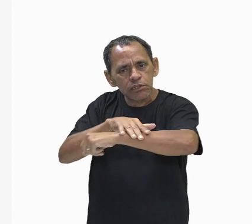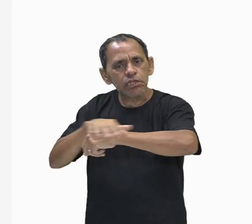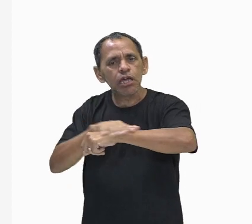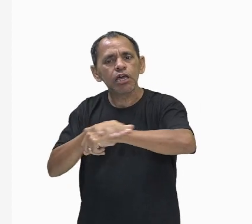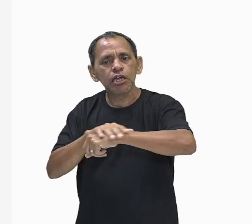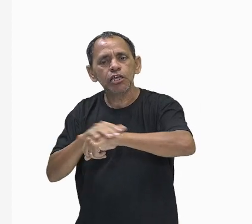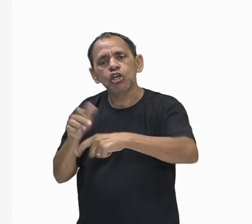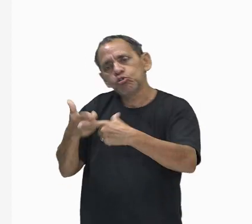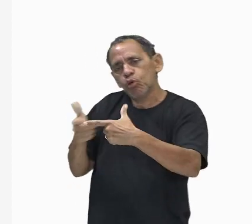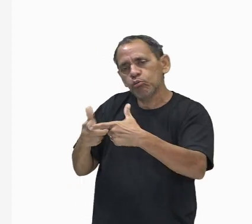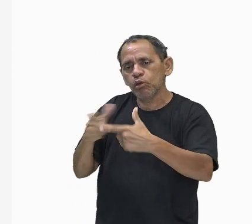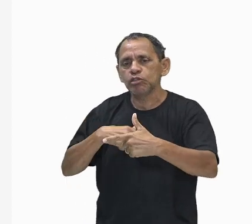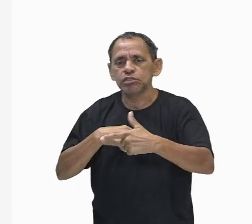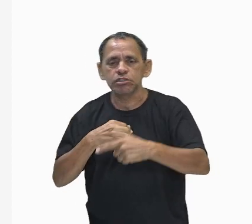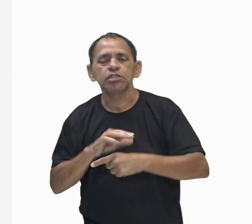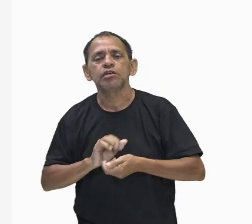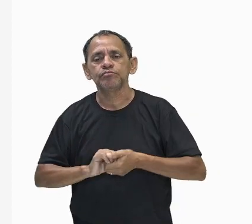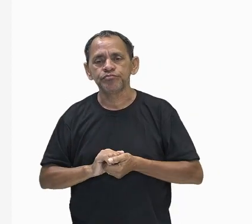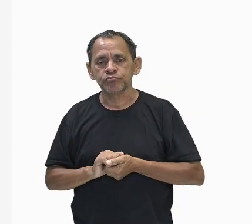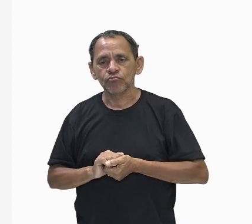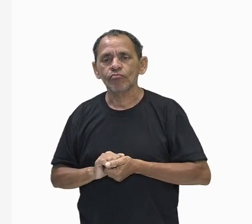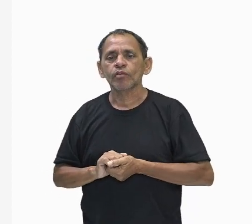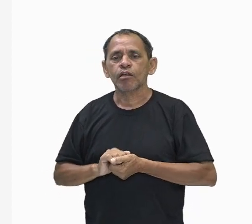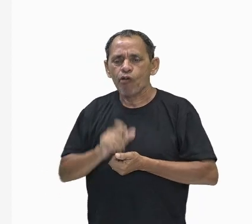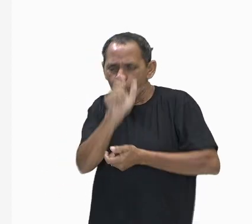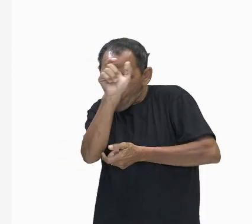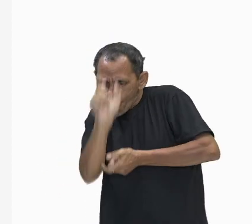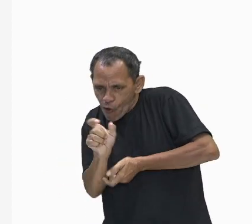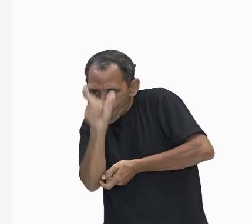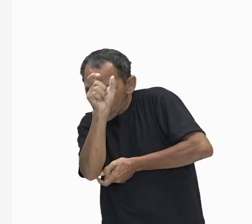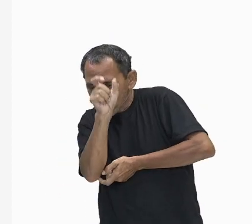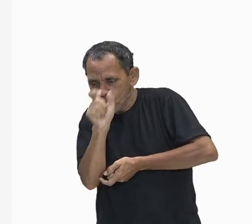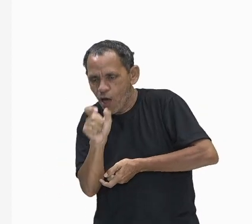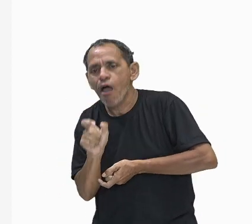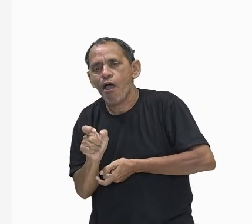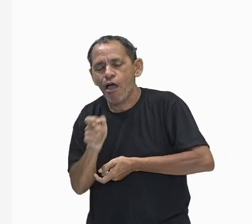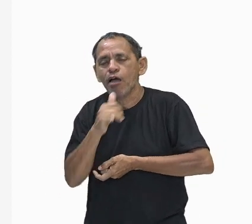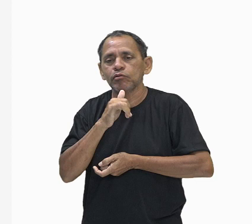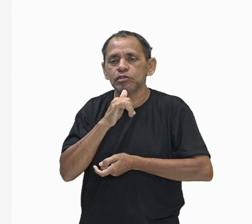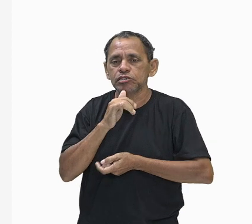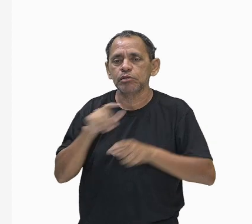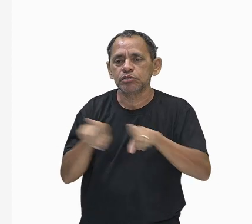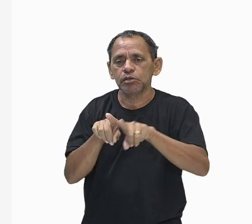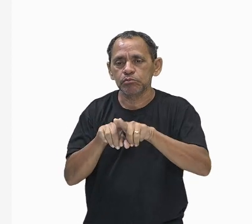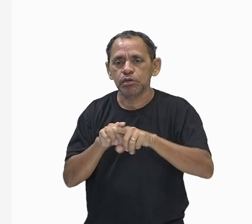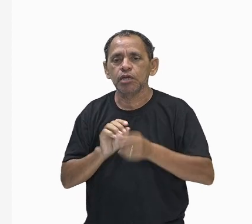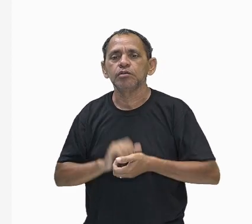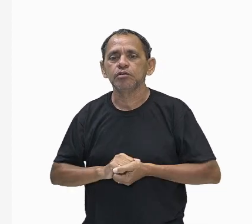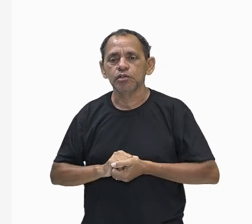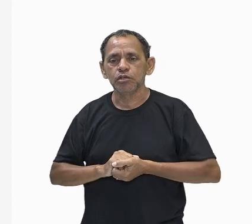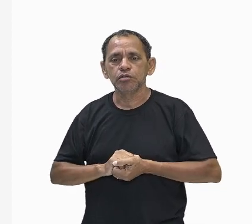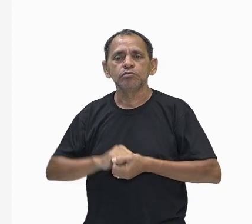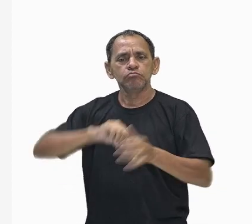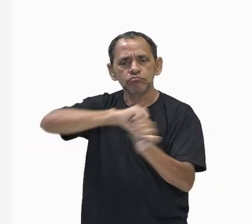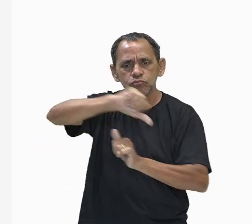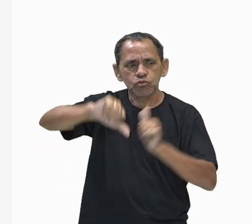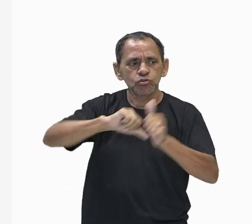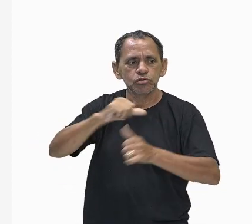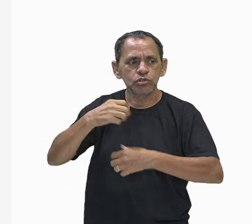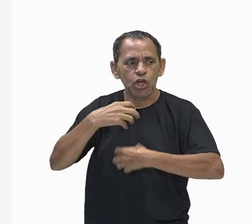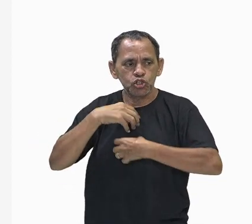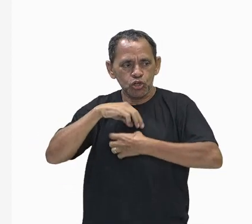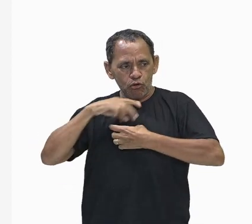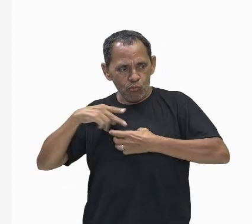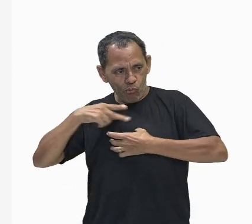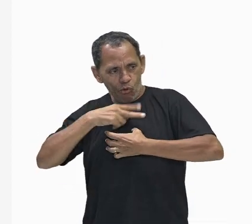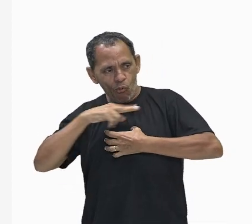de lesões, na medula espinhal, por exemplo. Para transplantes de órgãos, que tem uma grande contribuição,